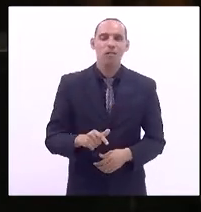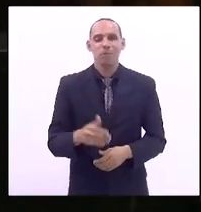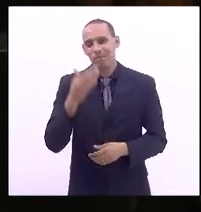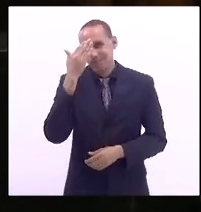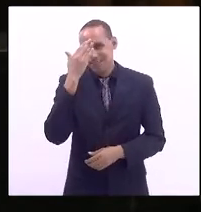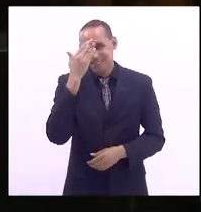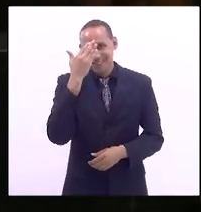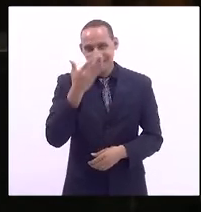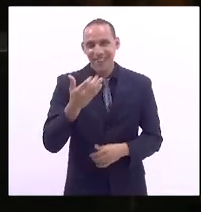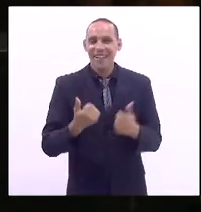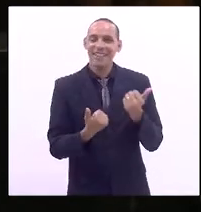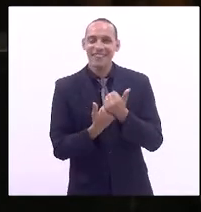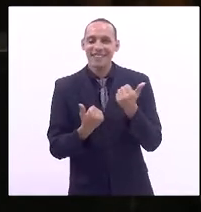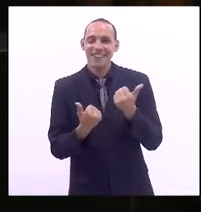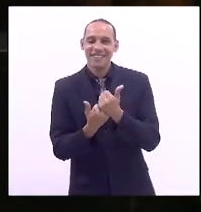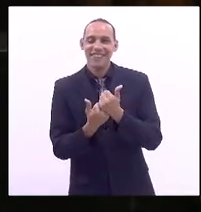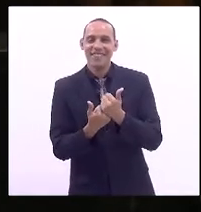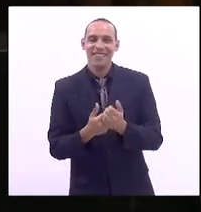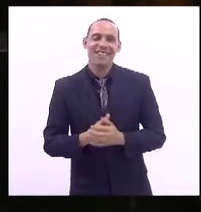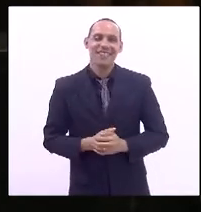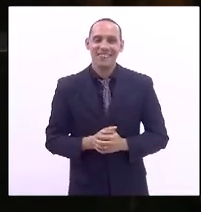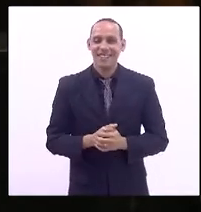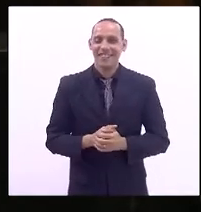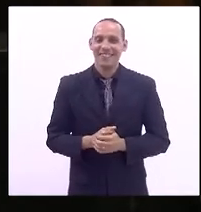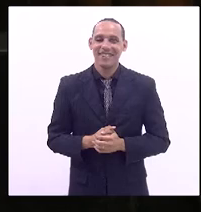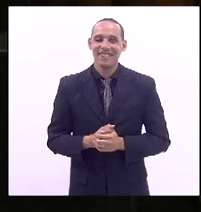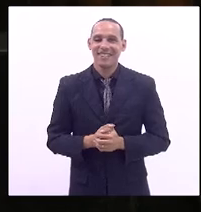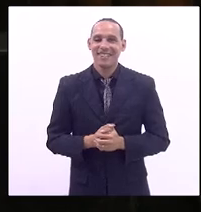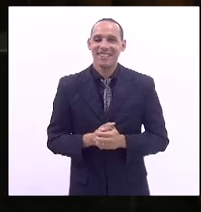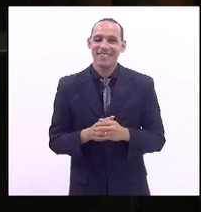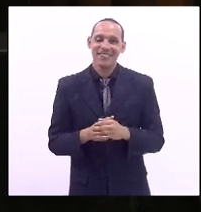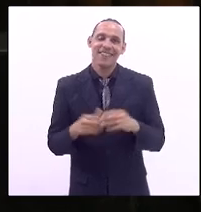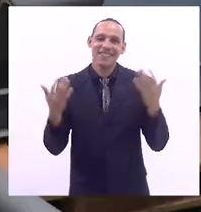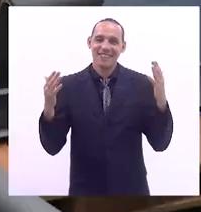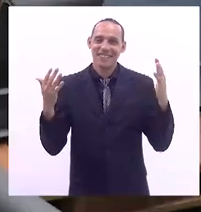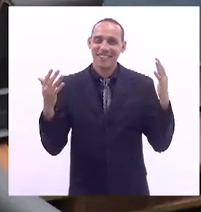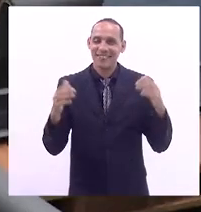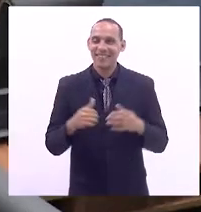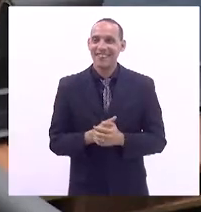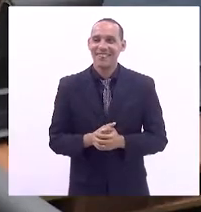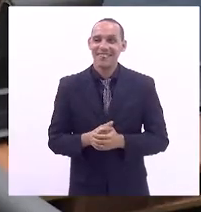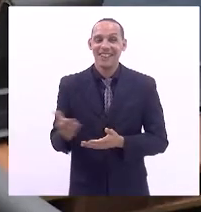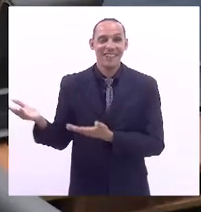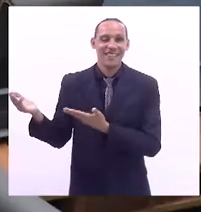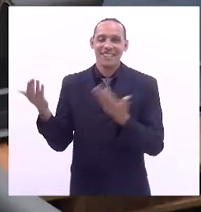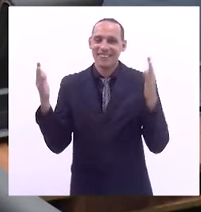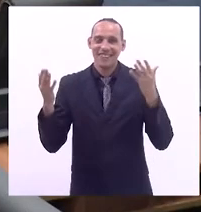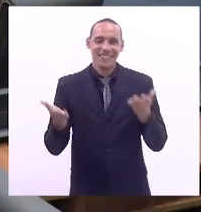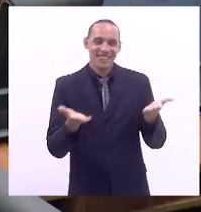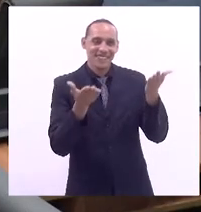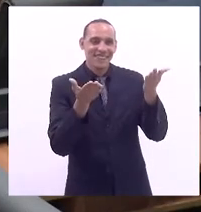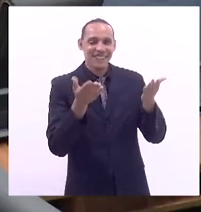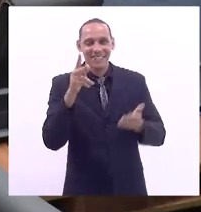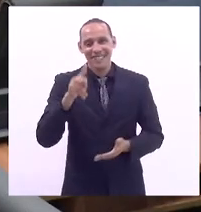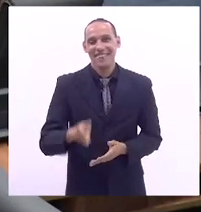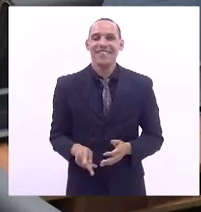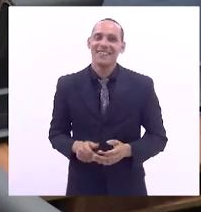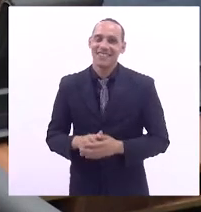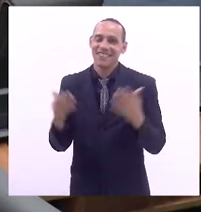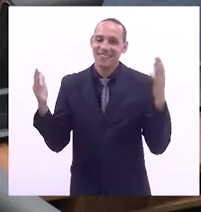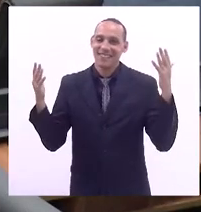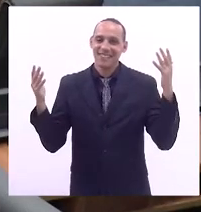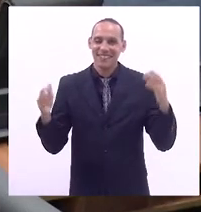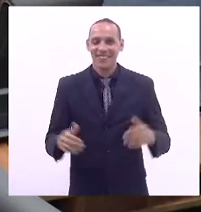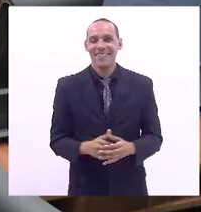Obrigado pelas contribuições e E aí E aí brasileiros aplausos são para você ir